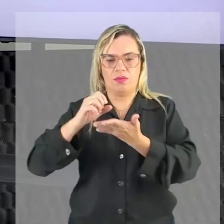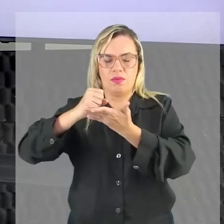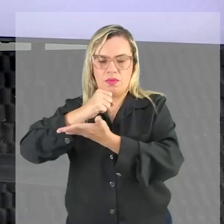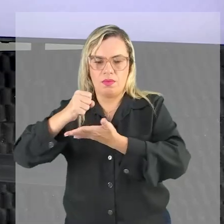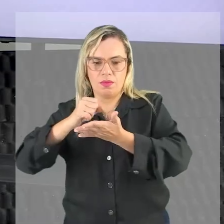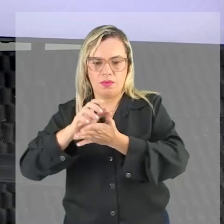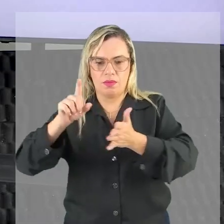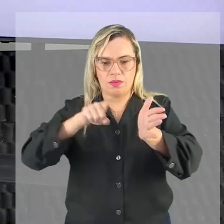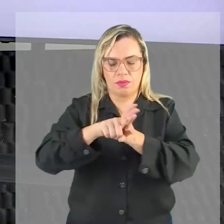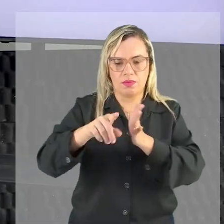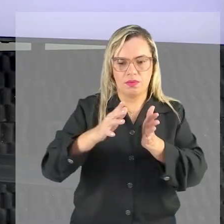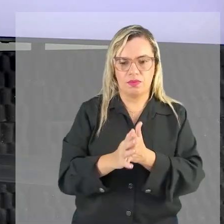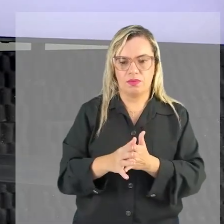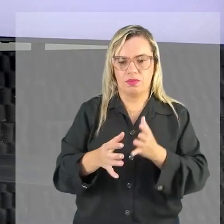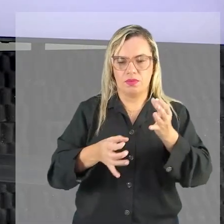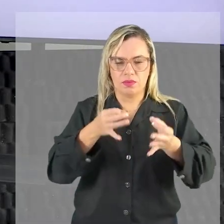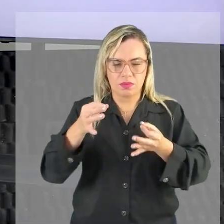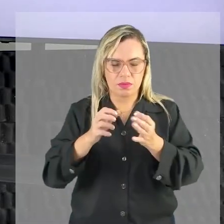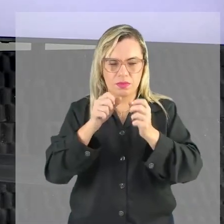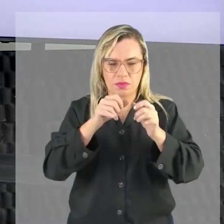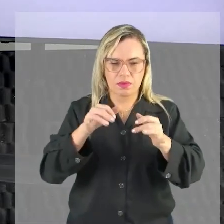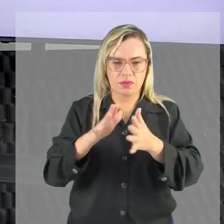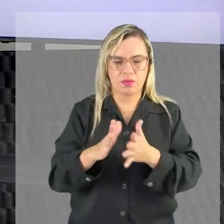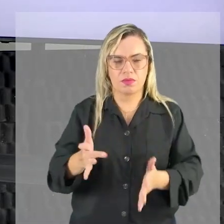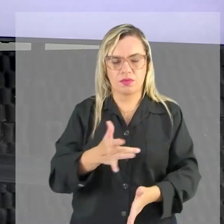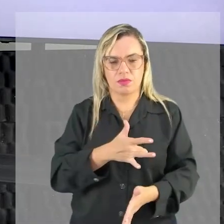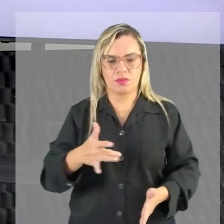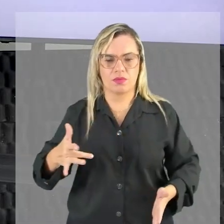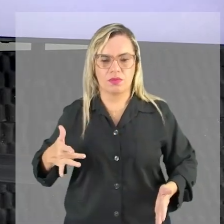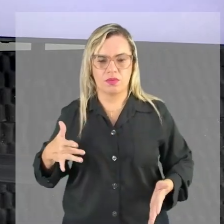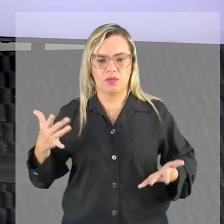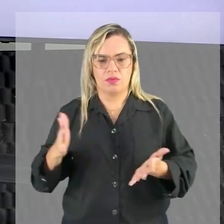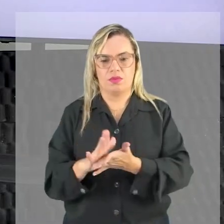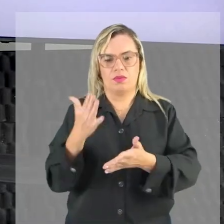pesquisa e uma visão ampliada de saúde, para a prática regular de